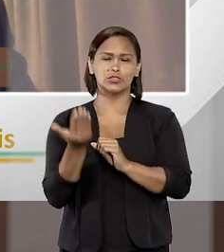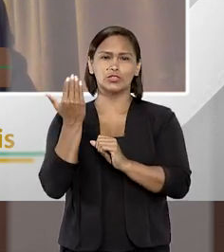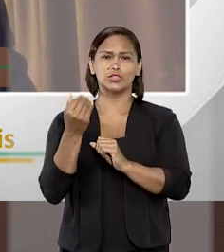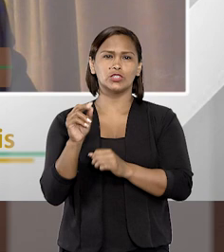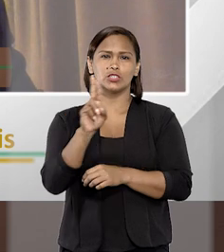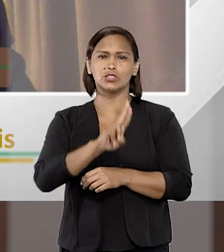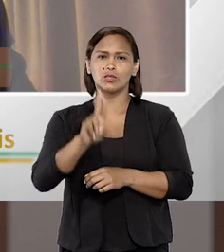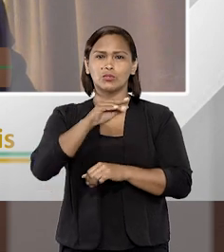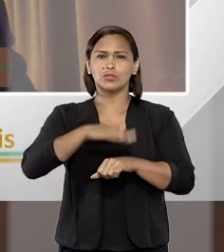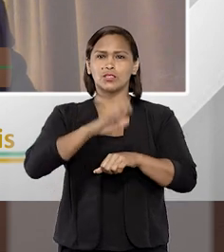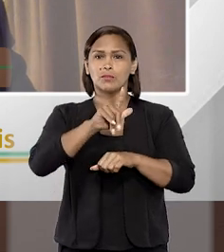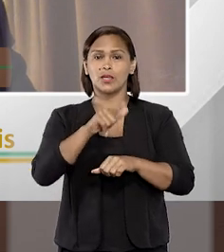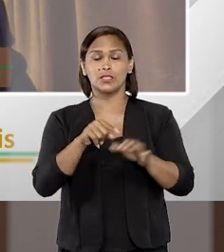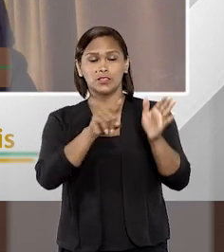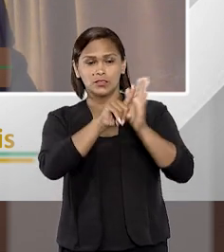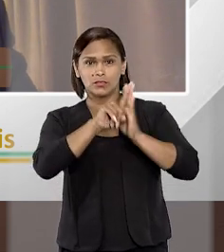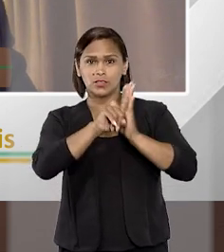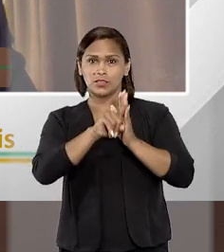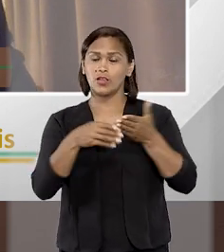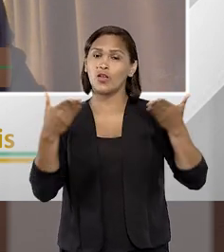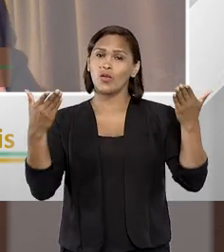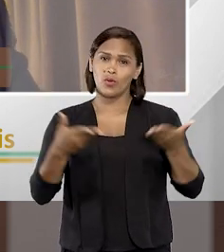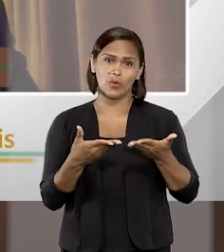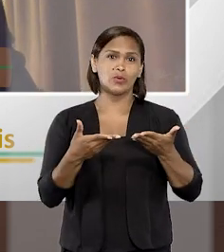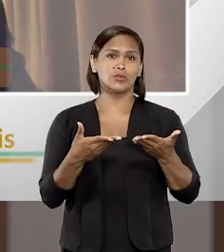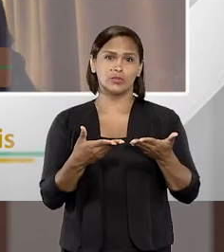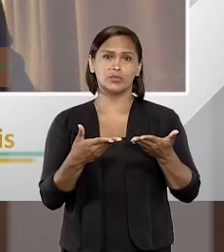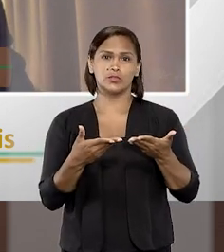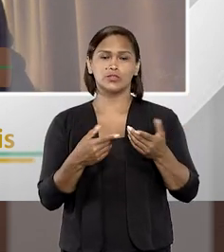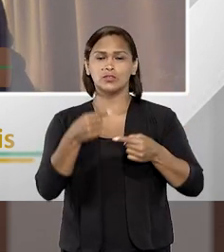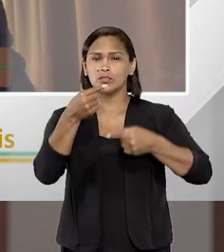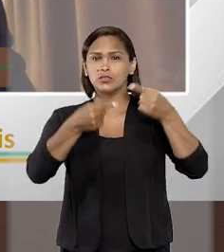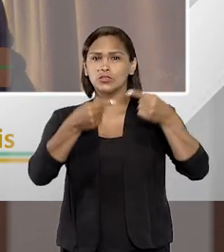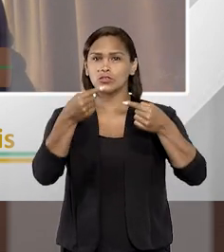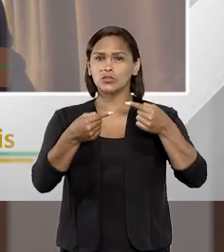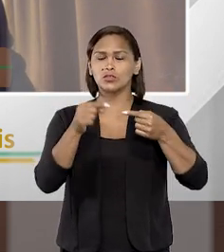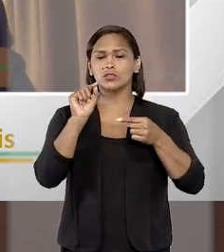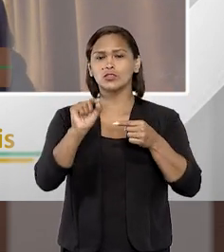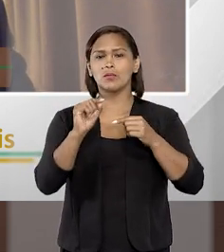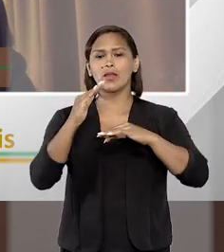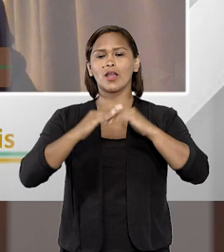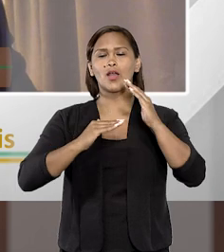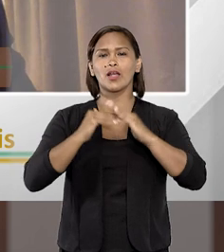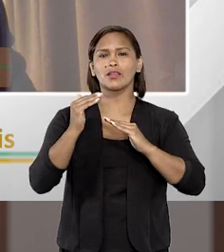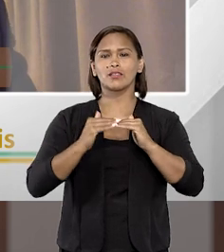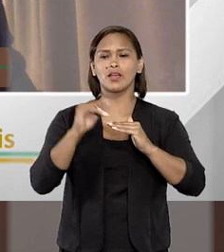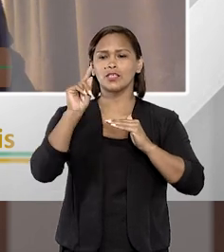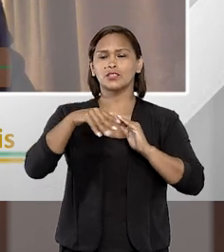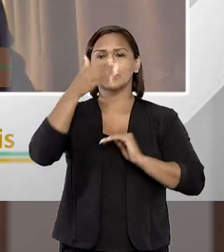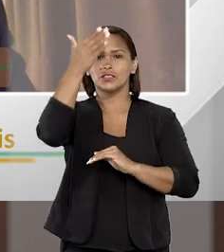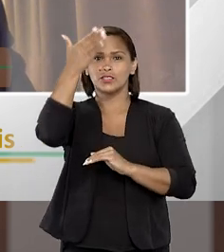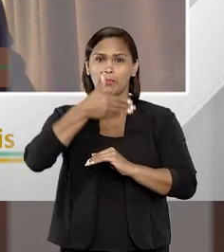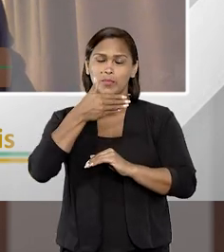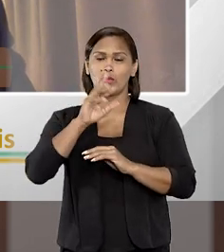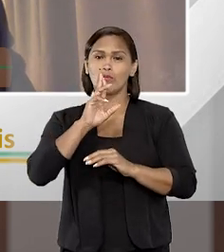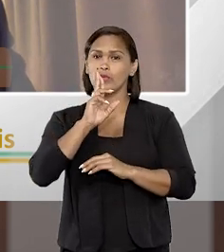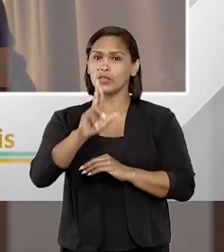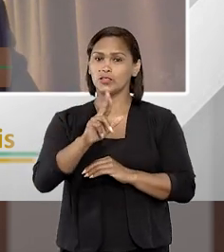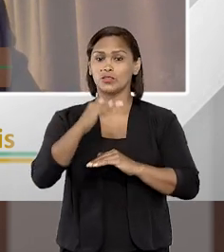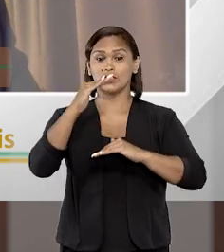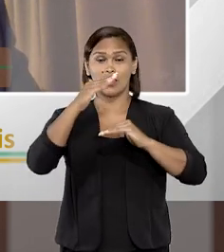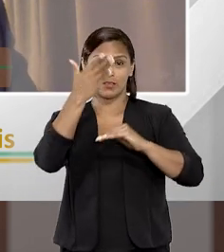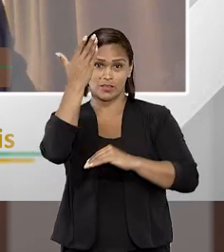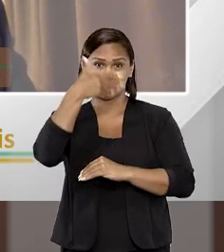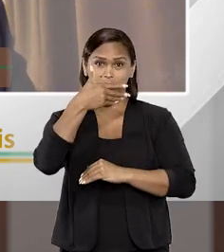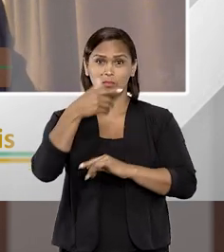e que isso realmente está hoje no ama sobre a qualidade da prova 200 multados